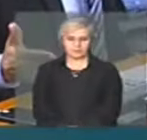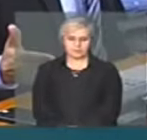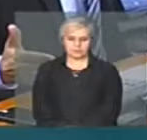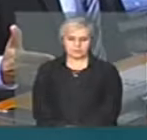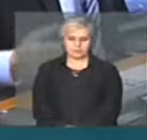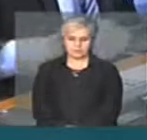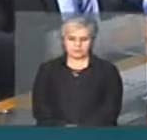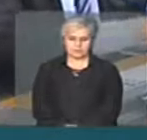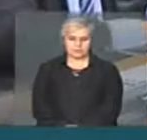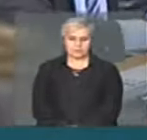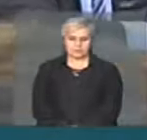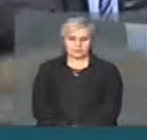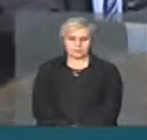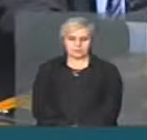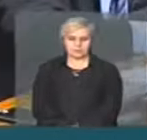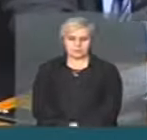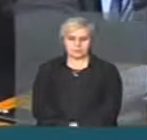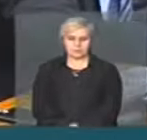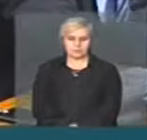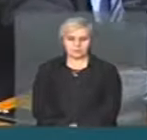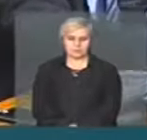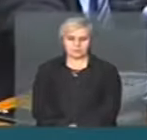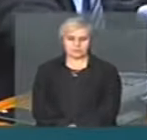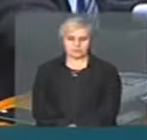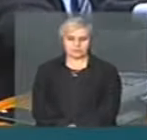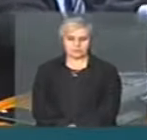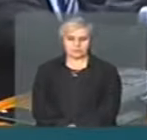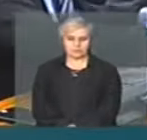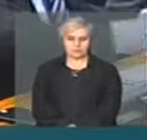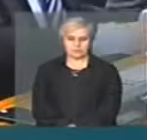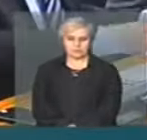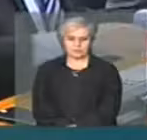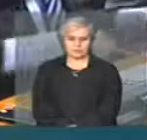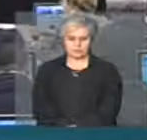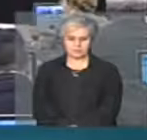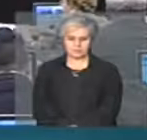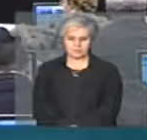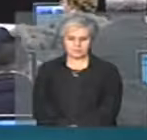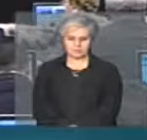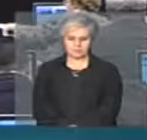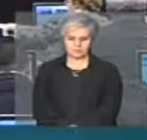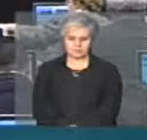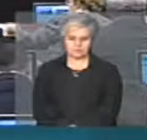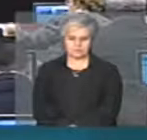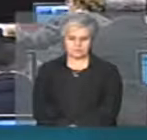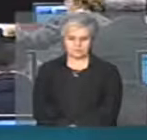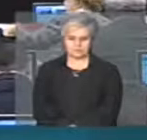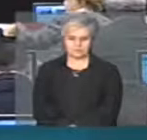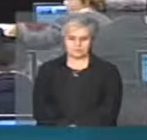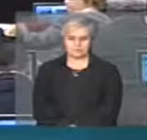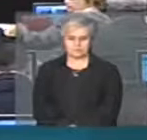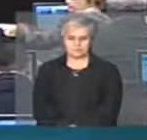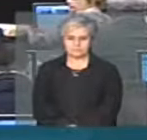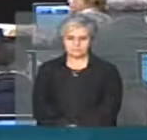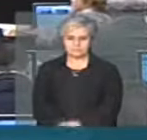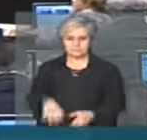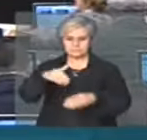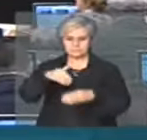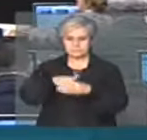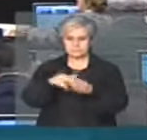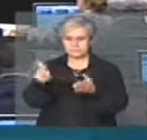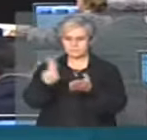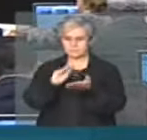vou. Como líder, por favor. Votação nominal. Para orientar, presidente. Votação nominal. Presidente de liderança. Presidente, votação nominal. Está aberto o painel.